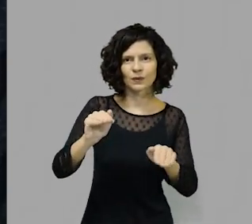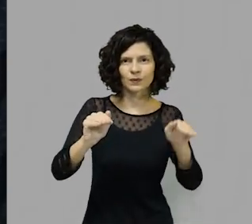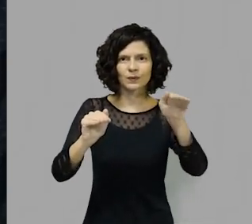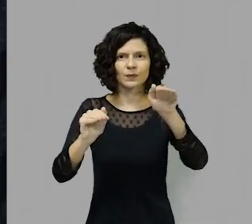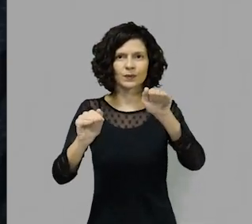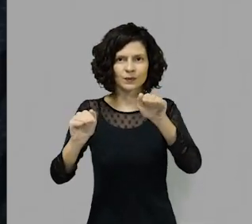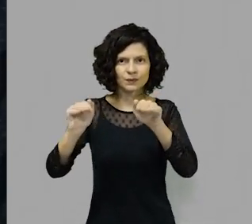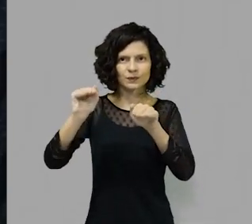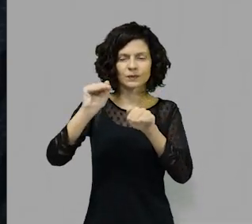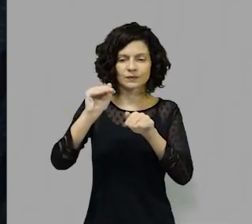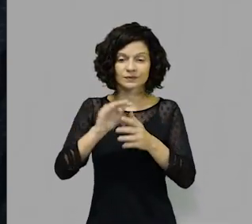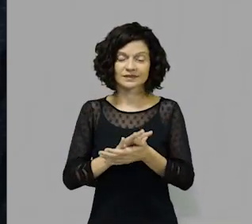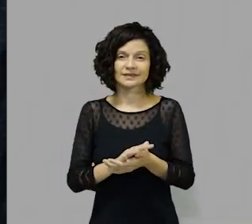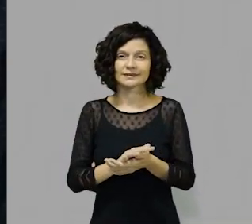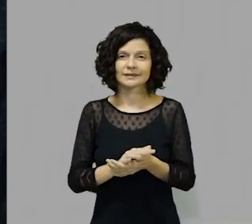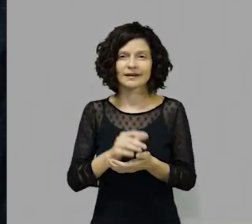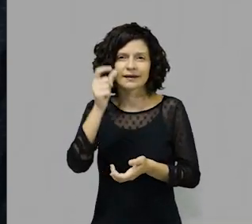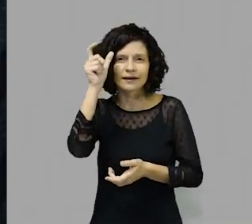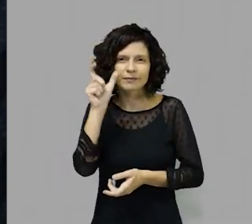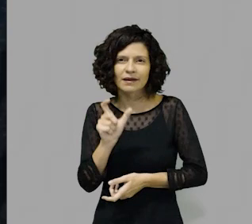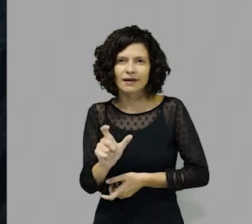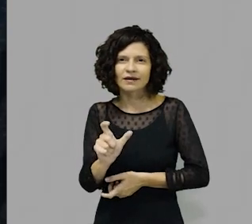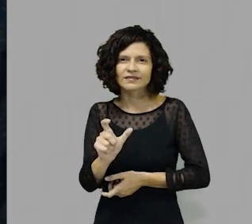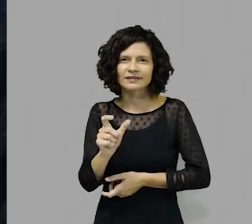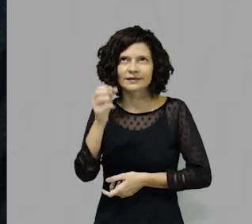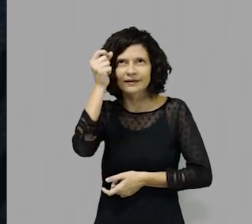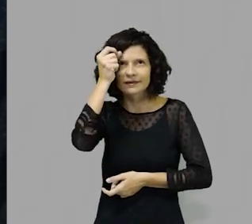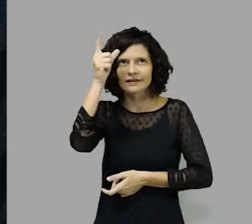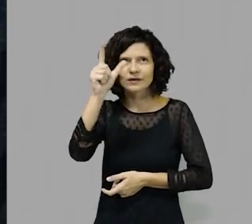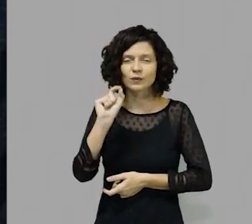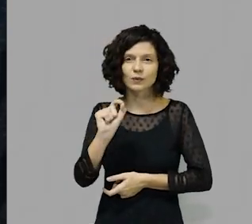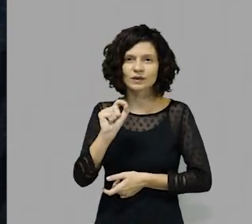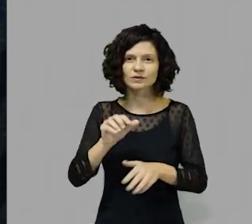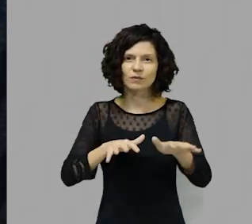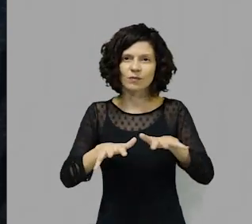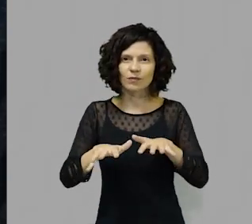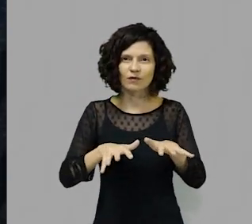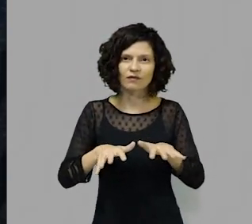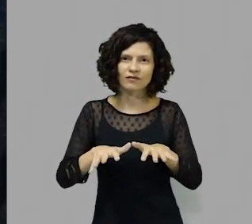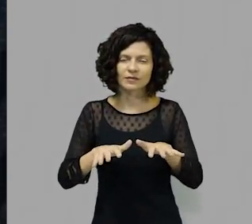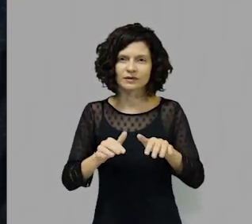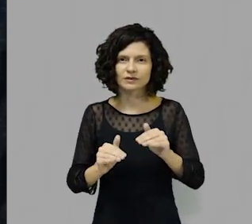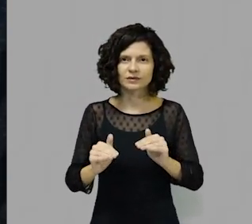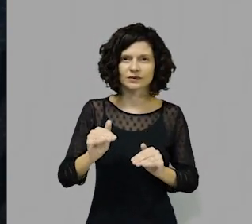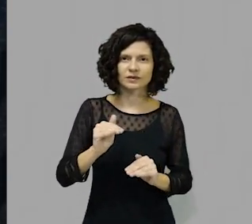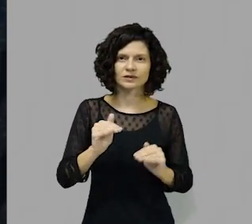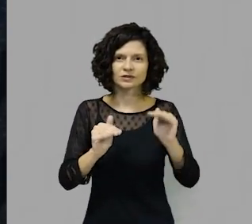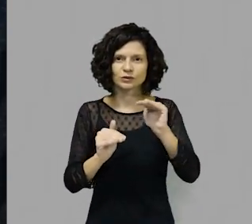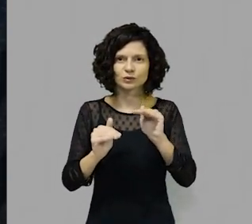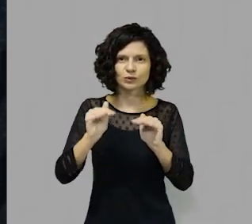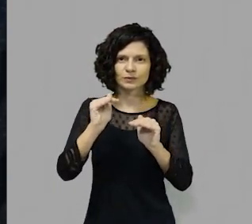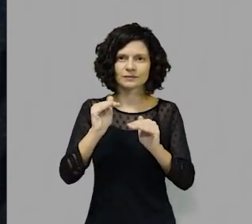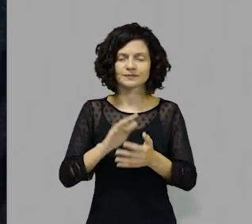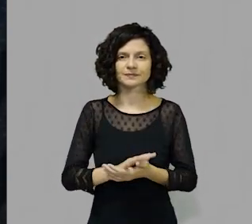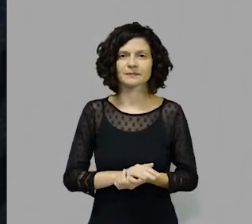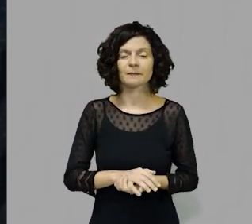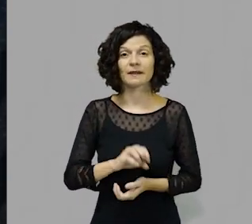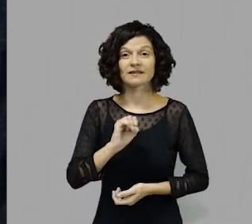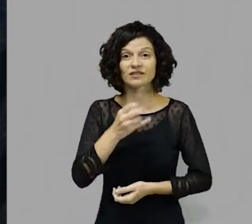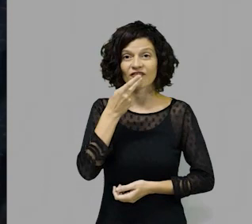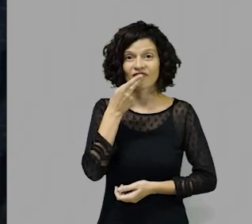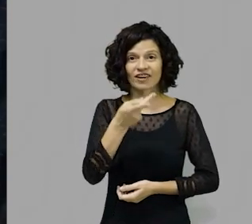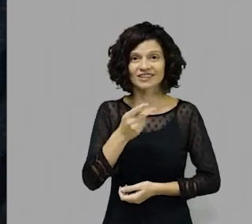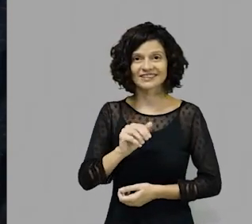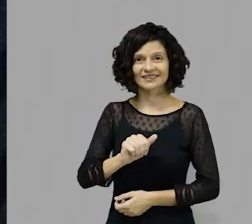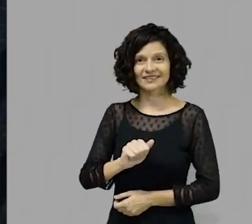certo? Então, se eu falo de mobilidade, eu falo da possibilidade de movimentar-se. Quando eu falo de uma coisa ascendente, eu